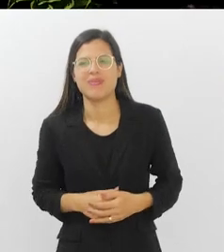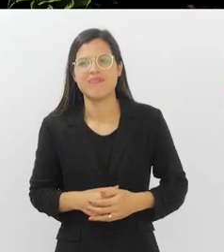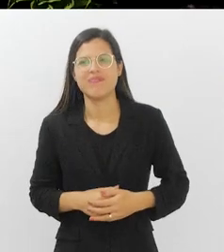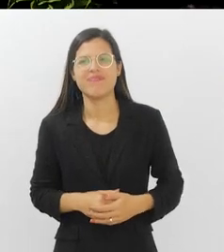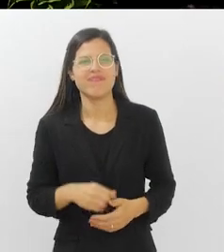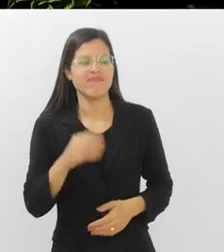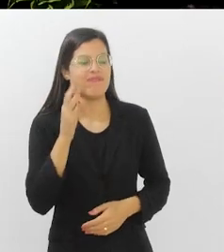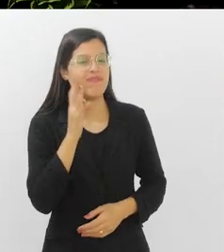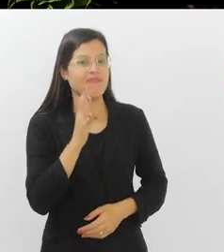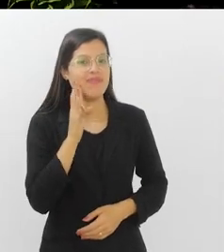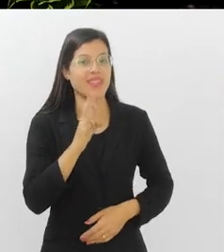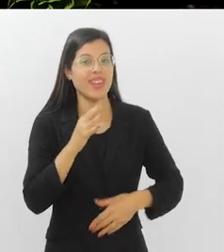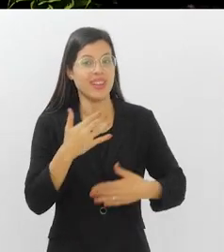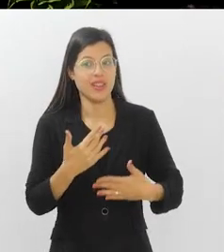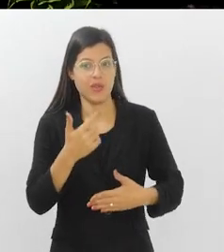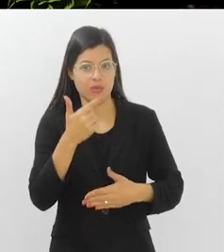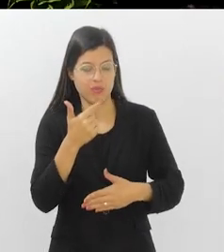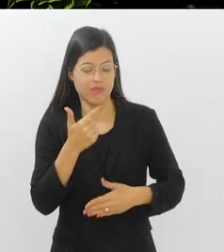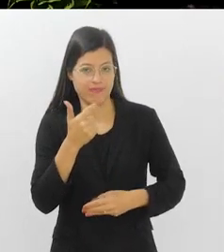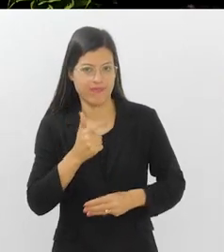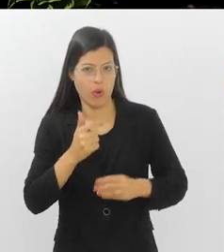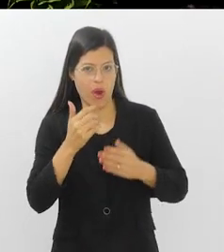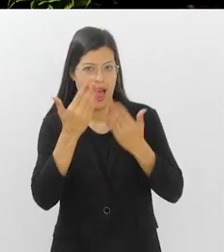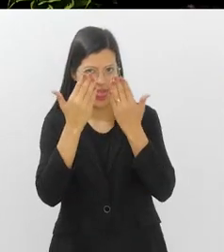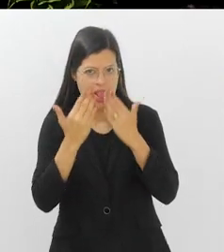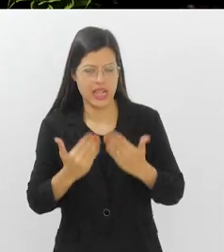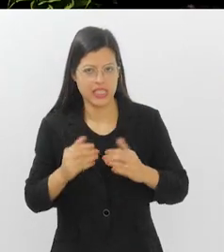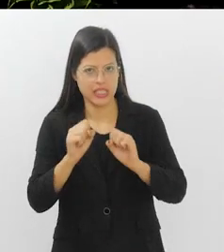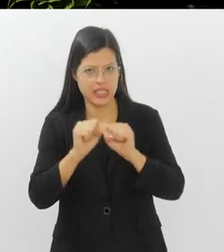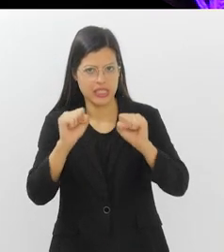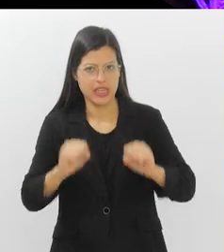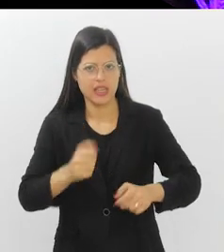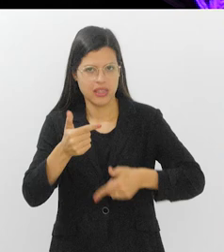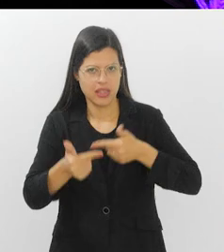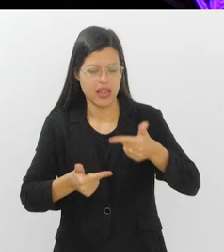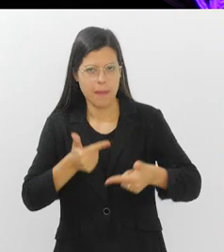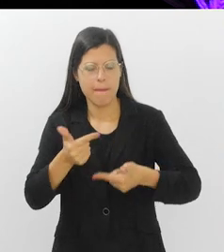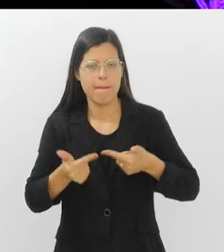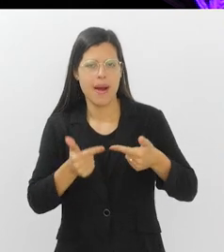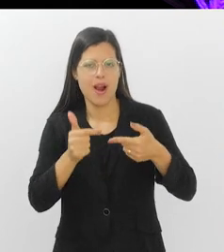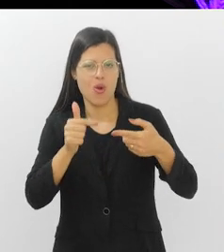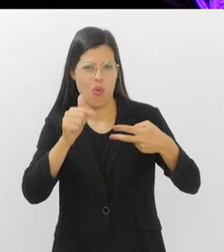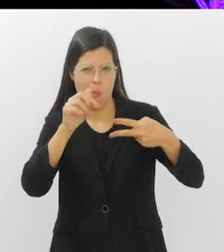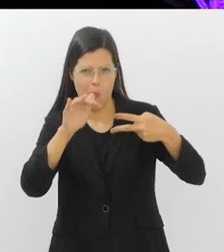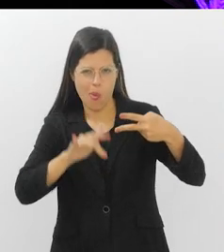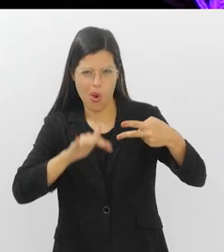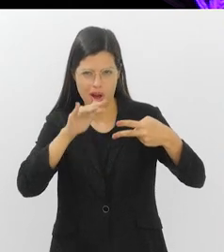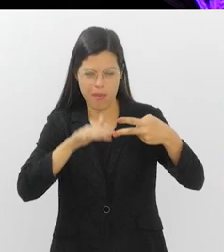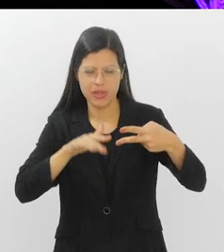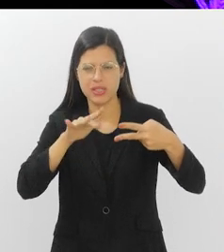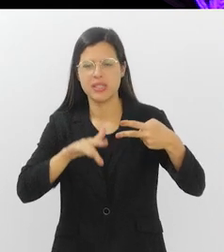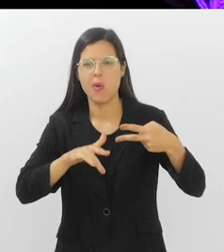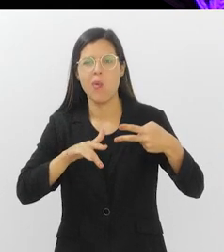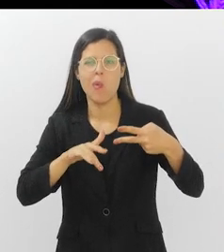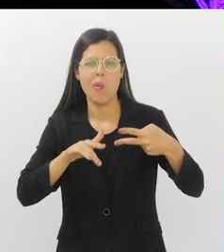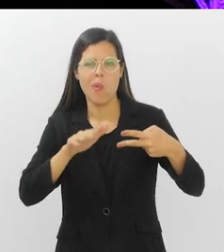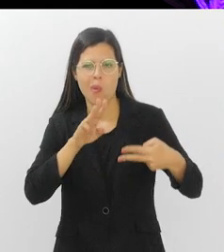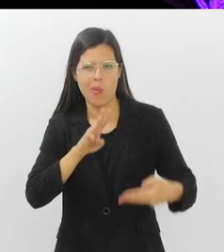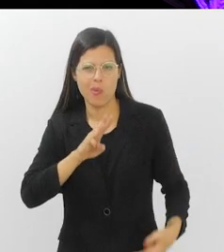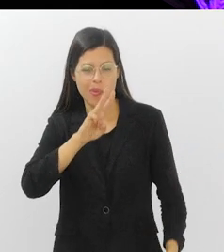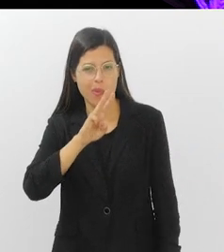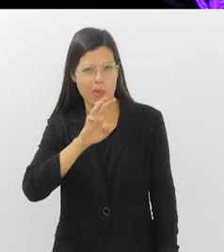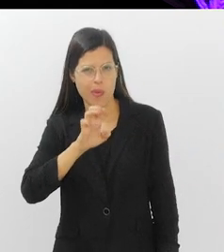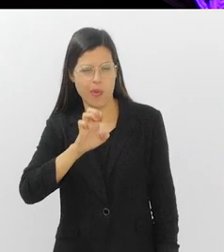não legal é eu eu sou analista de sistemas né trabalho com programação programação web tenho